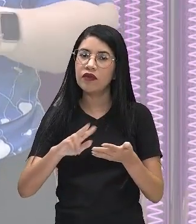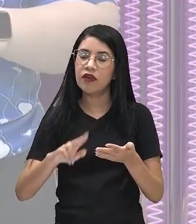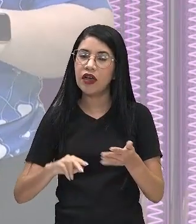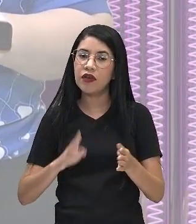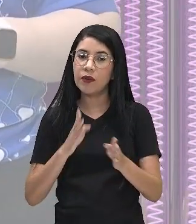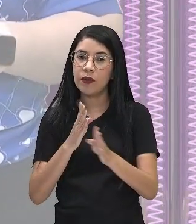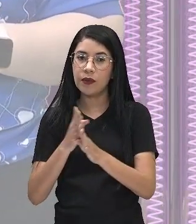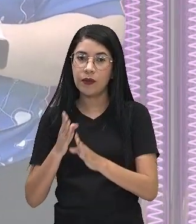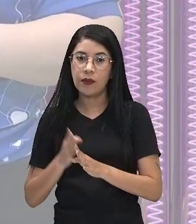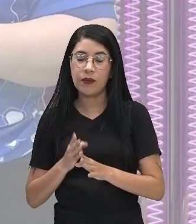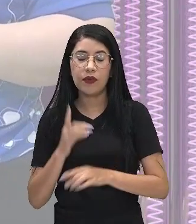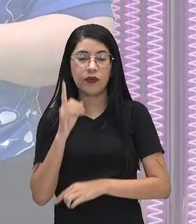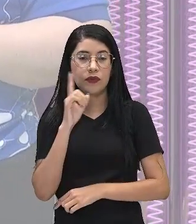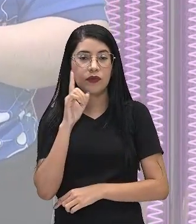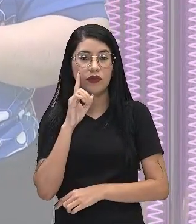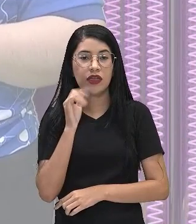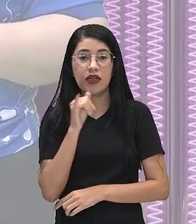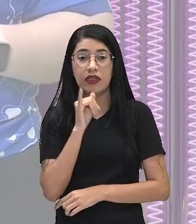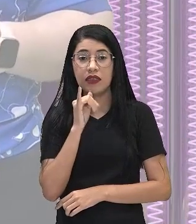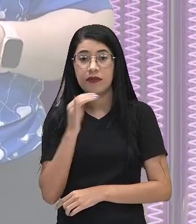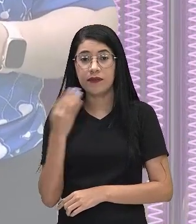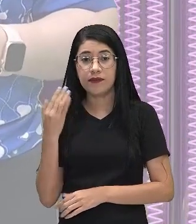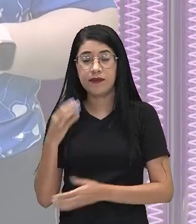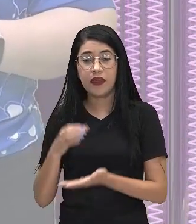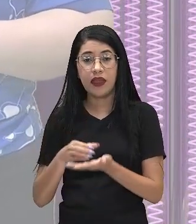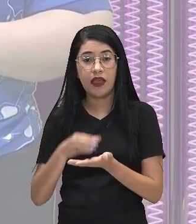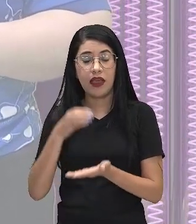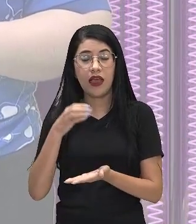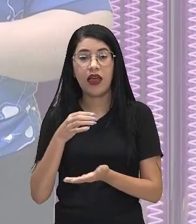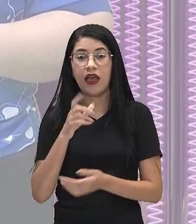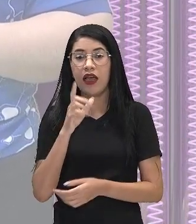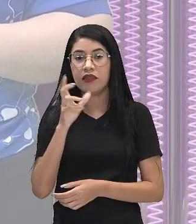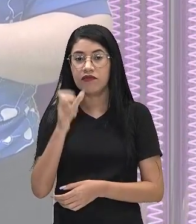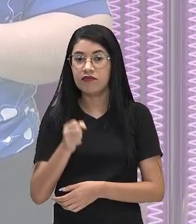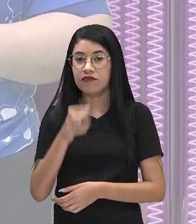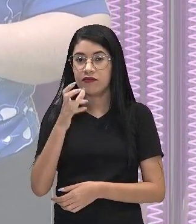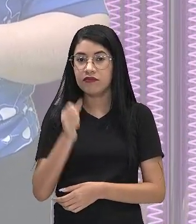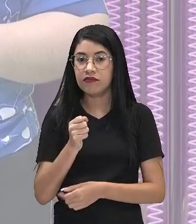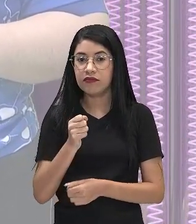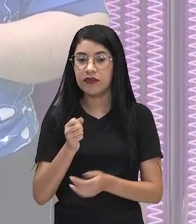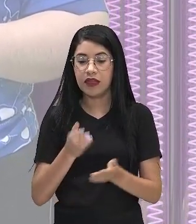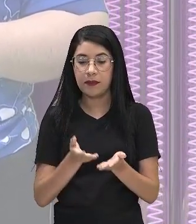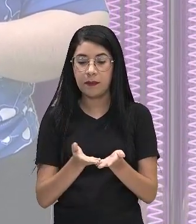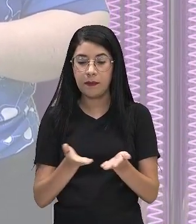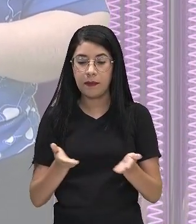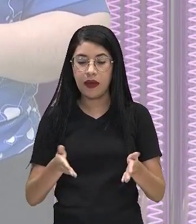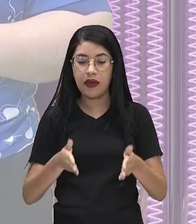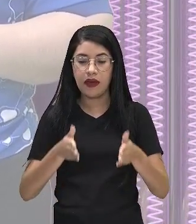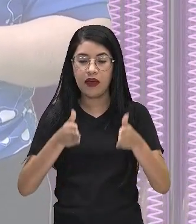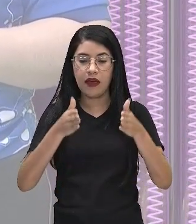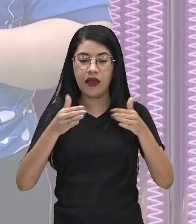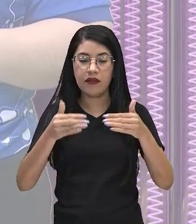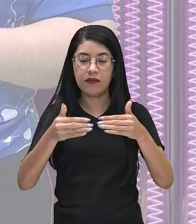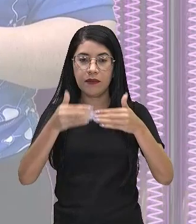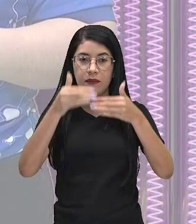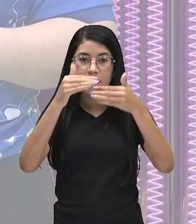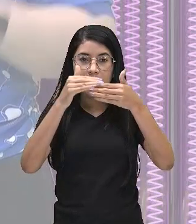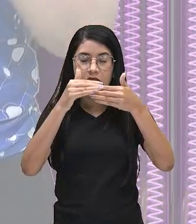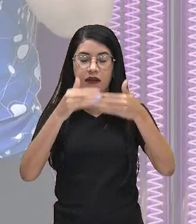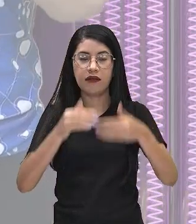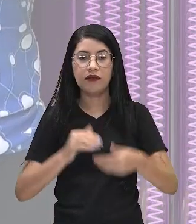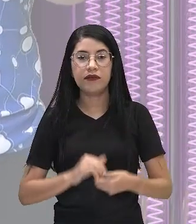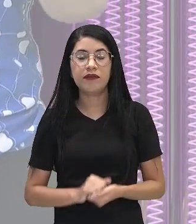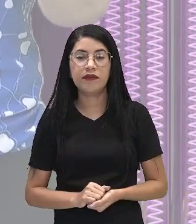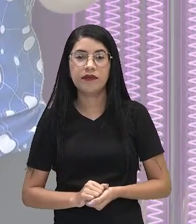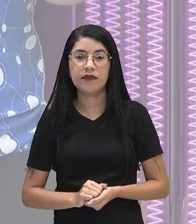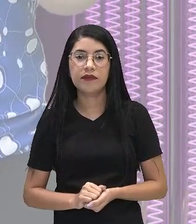encontrar no nosso dia a dia, né? Olha só essa caixa aqui de leite, né? Tá até juntando 2 prismas, né? Daqui para cá é um tipo de prisma e como a